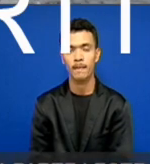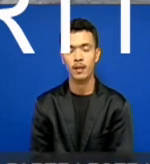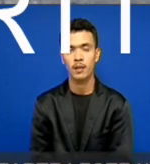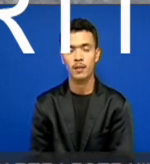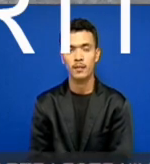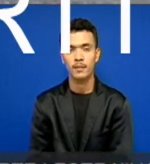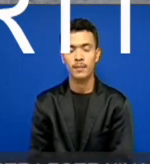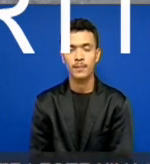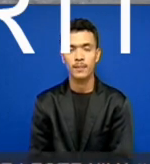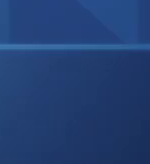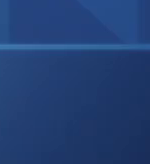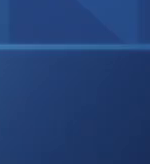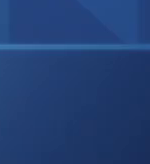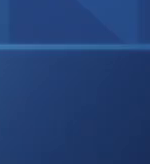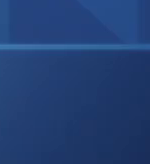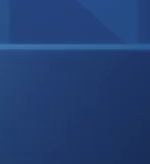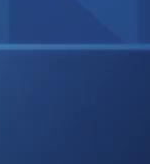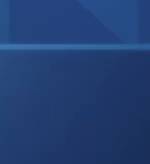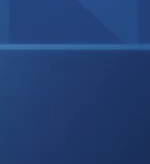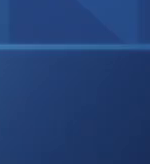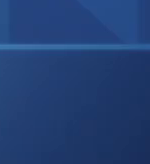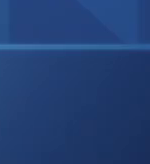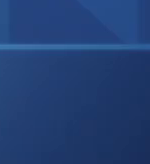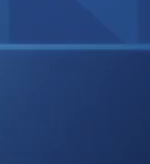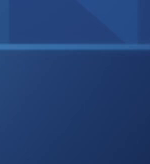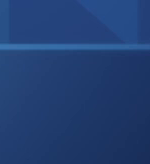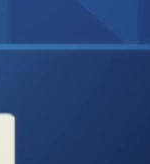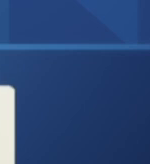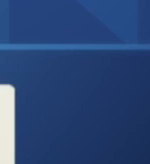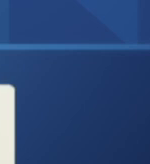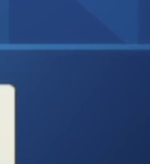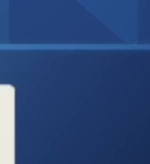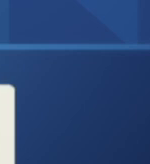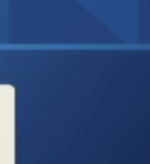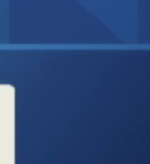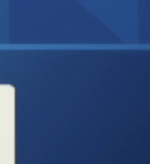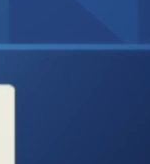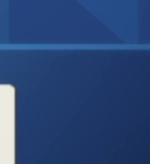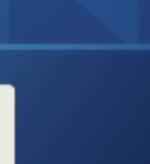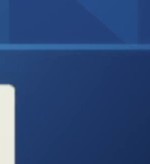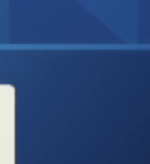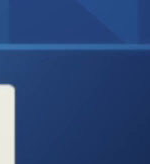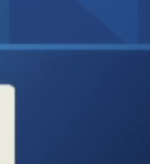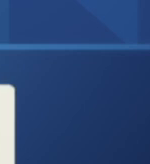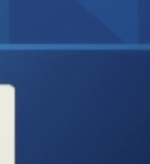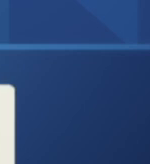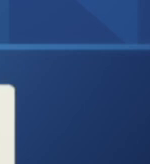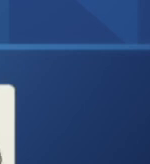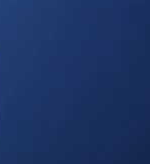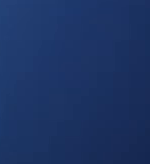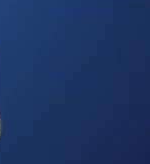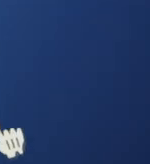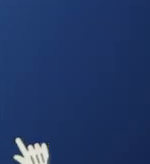Ezidu Nono, Ertateli. Hai, telespectadores atau hedan informasan aktuais no faktuais kita lua